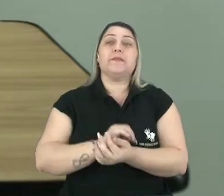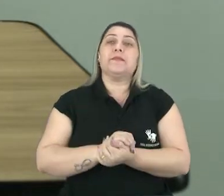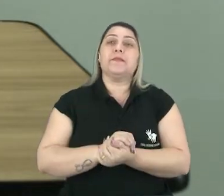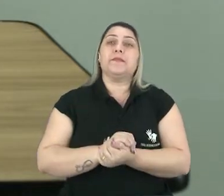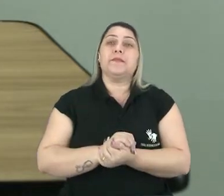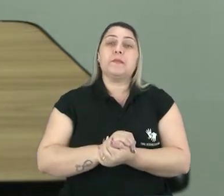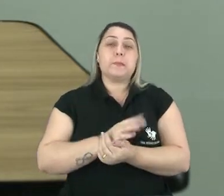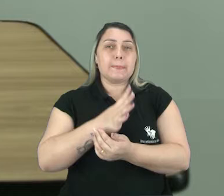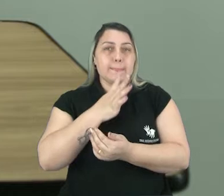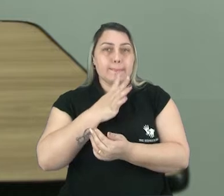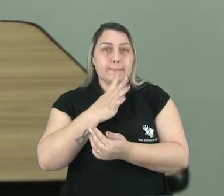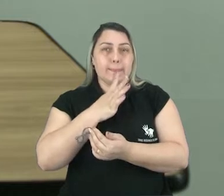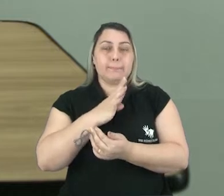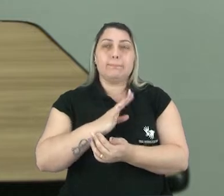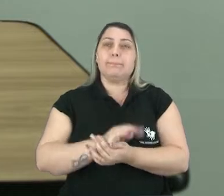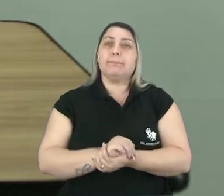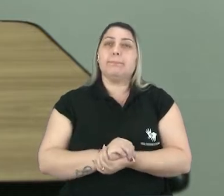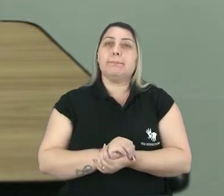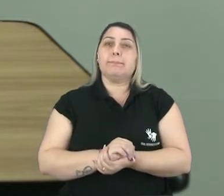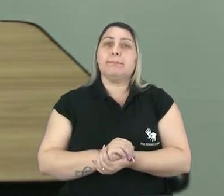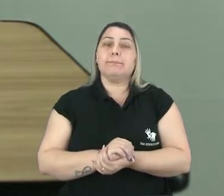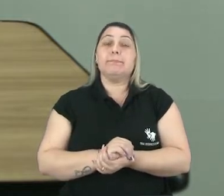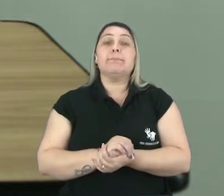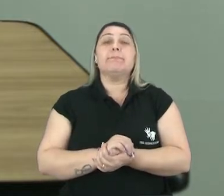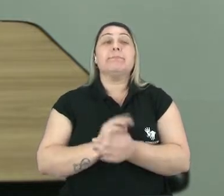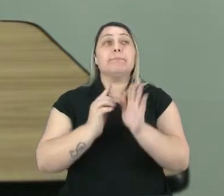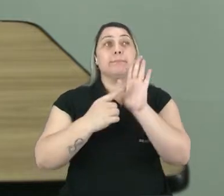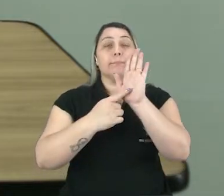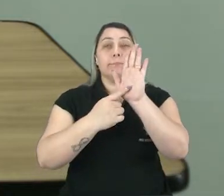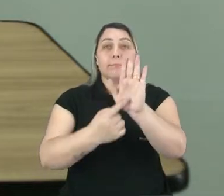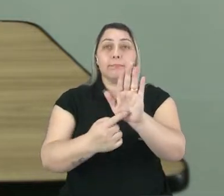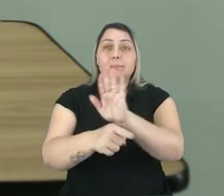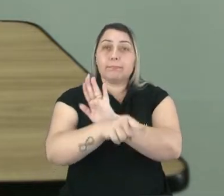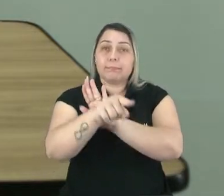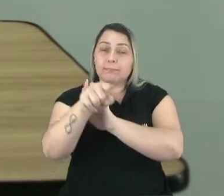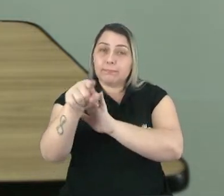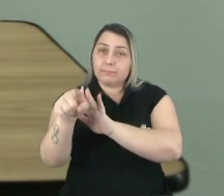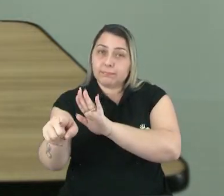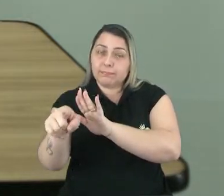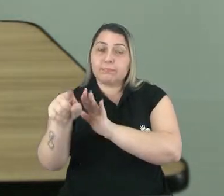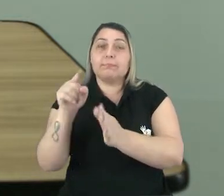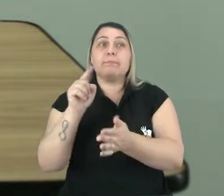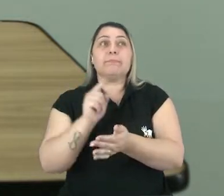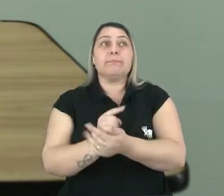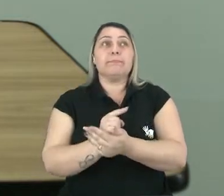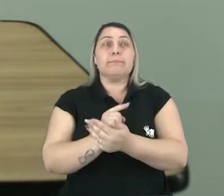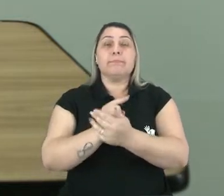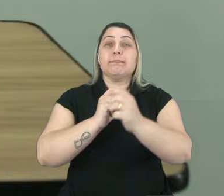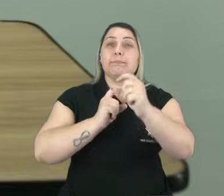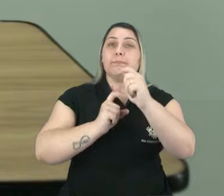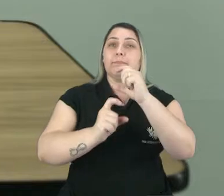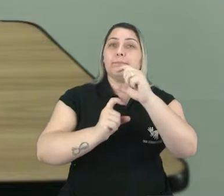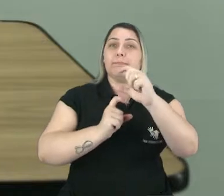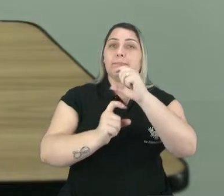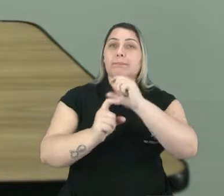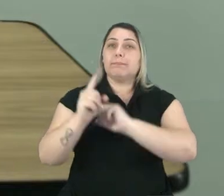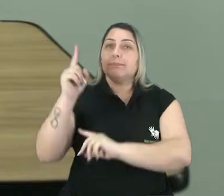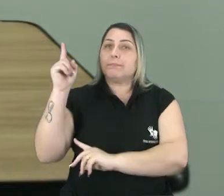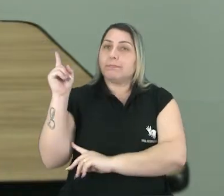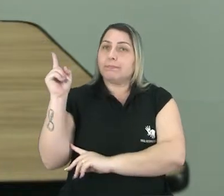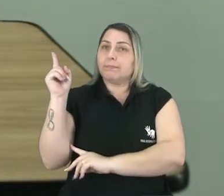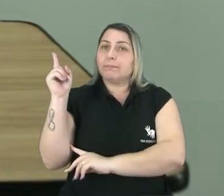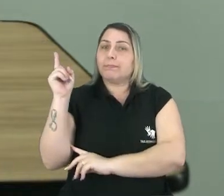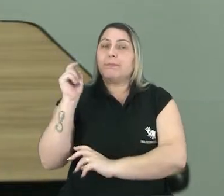quadrinhos. Vamos conhecer então? Para isso eu vou mostrar a vocês este gibi.